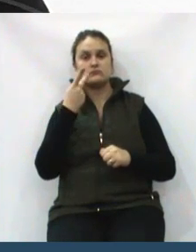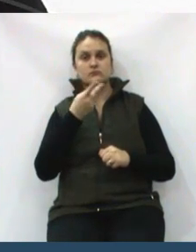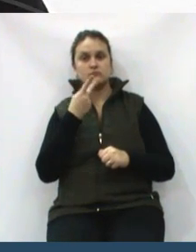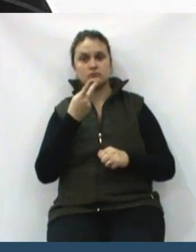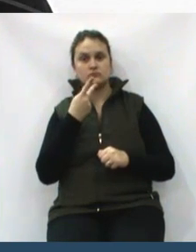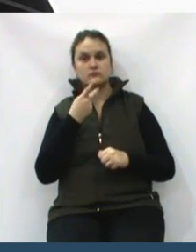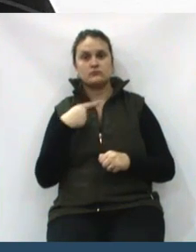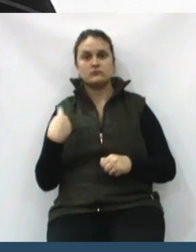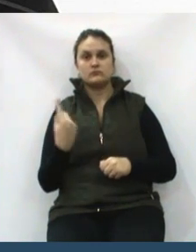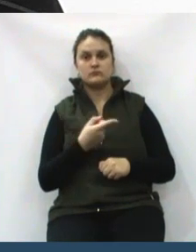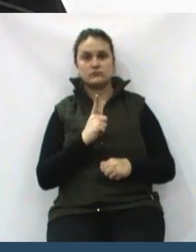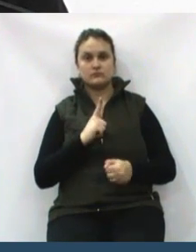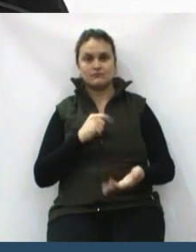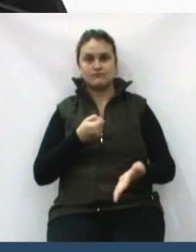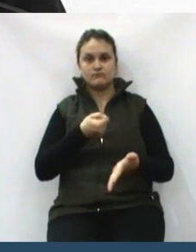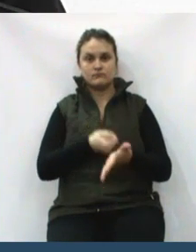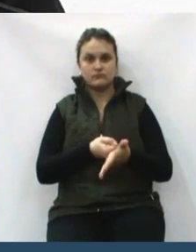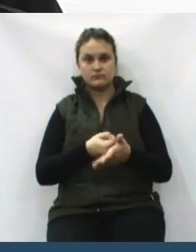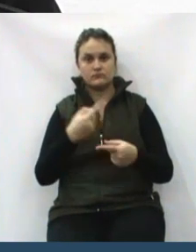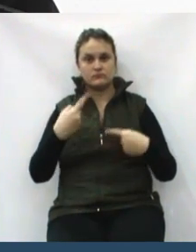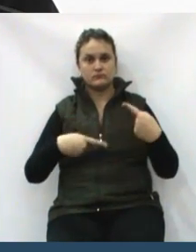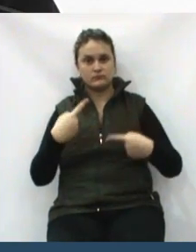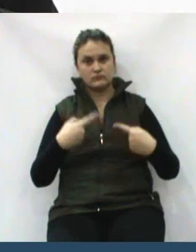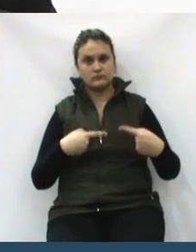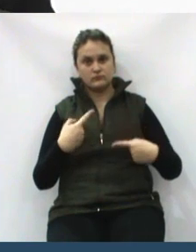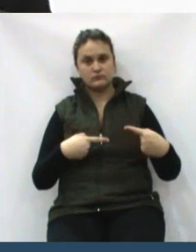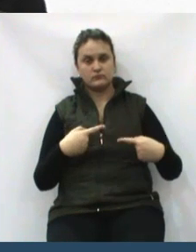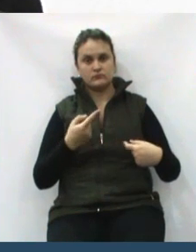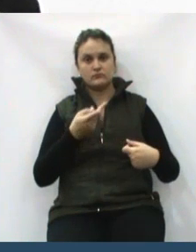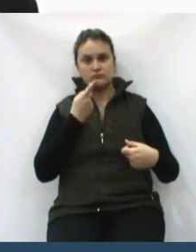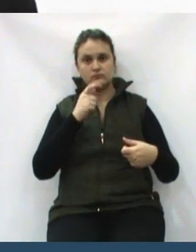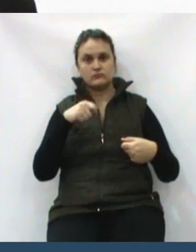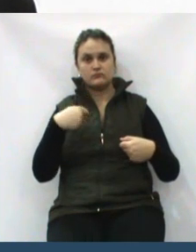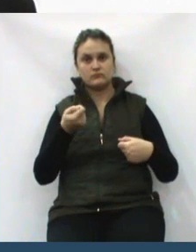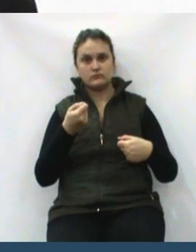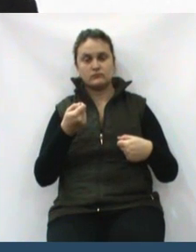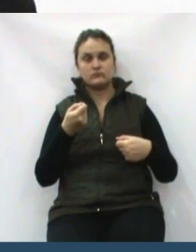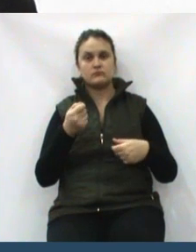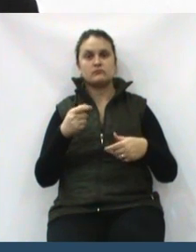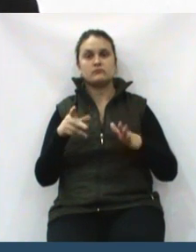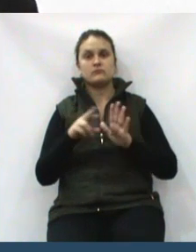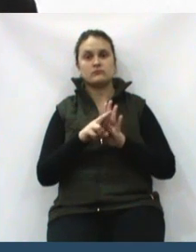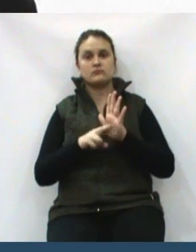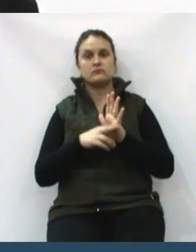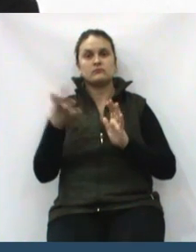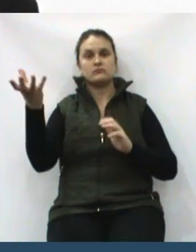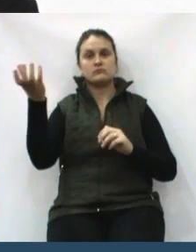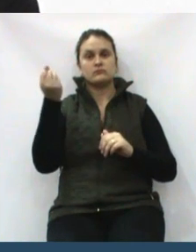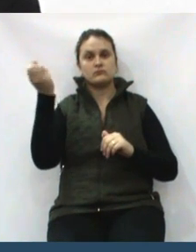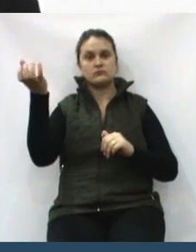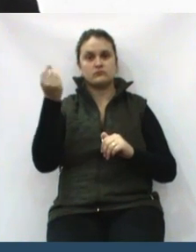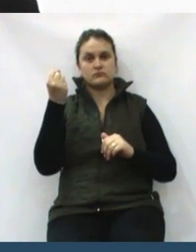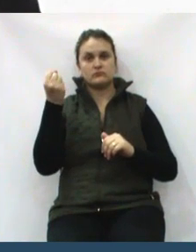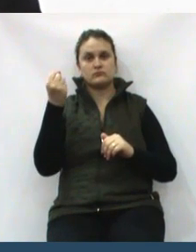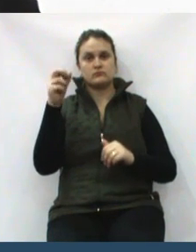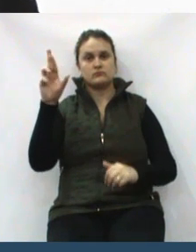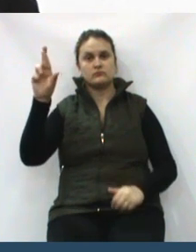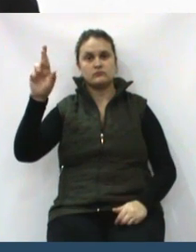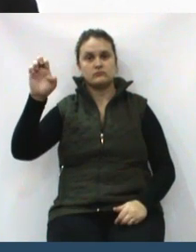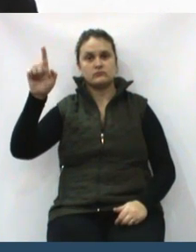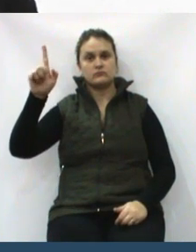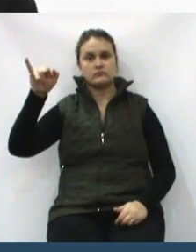ressaltar, nós temos ainda a obrigação de discutir algo sobre o nosso regime de aposentadoria, o regime